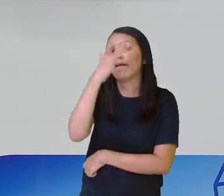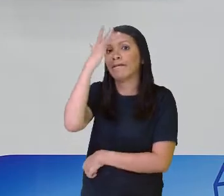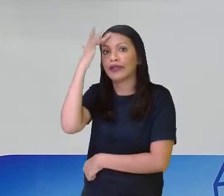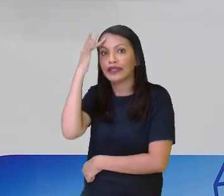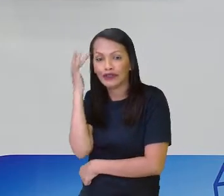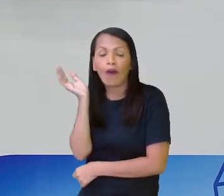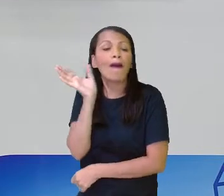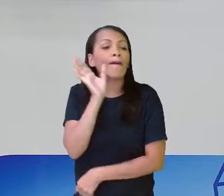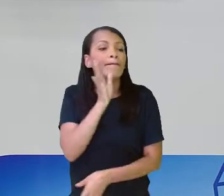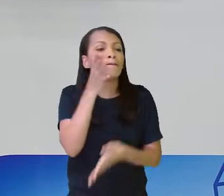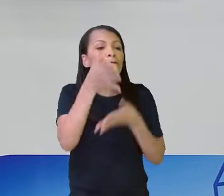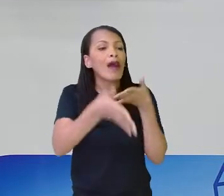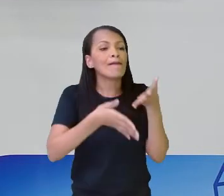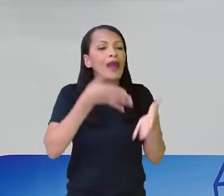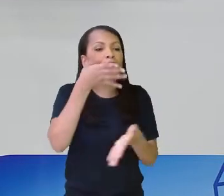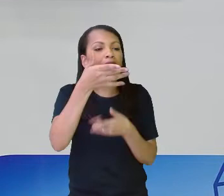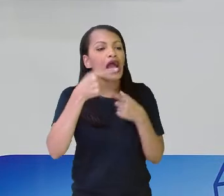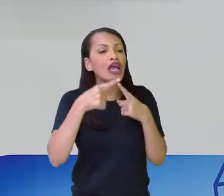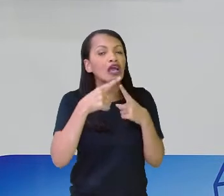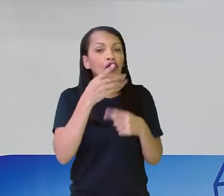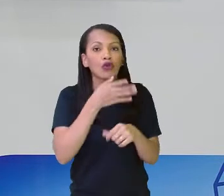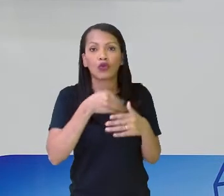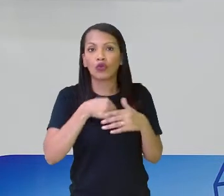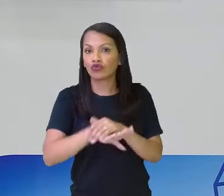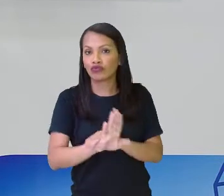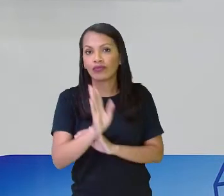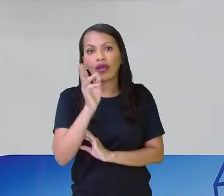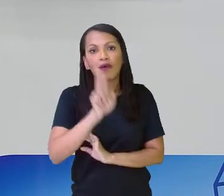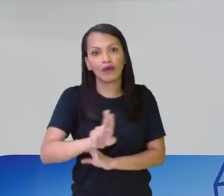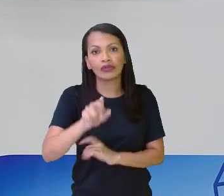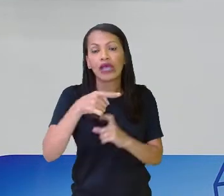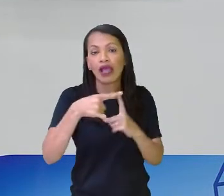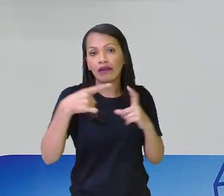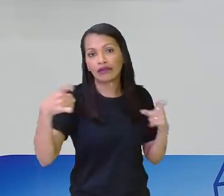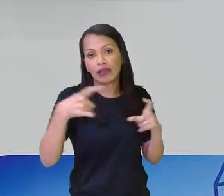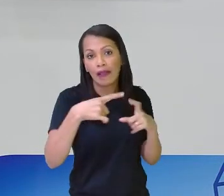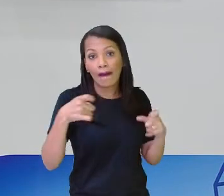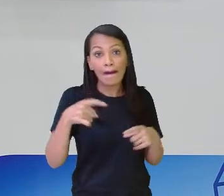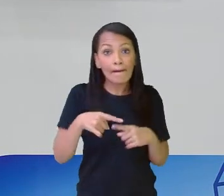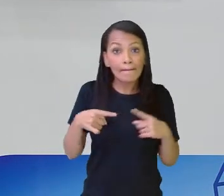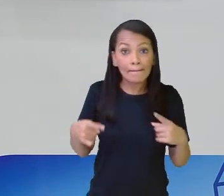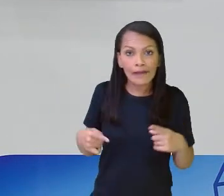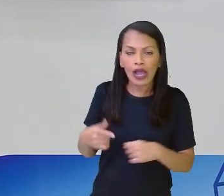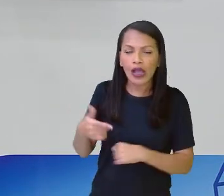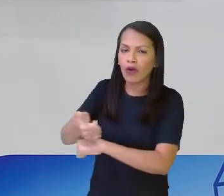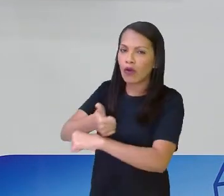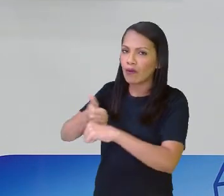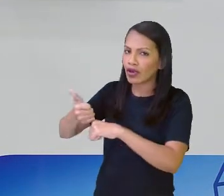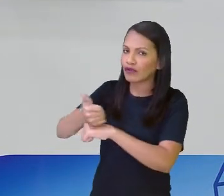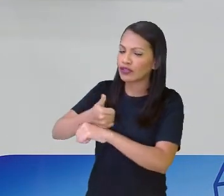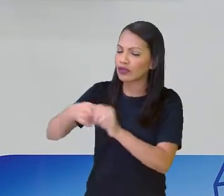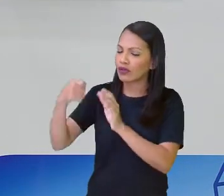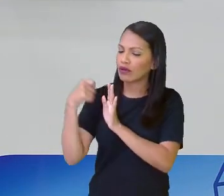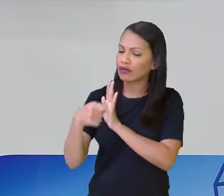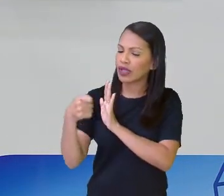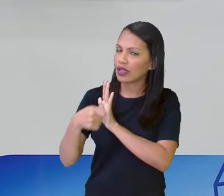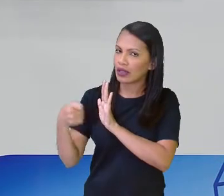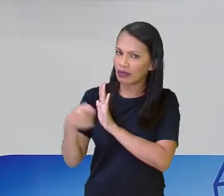ali está falando, se ele costuma usar gírias, então vai ficar na reportagem, mas o jornalista ali, na sua escrita ou na sua